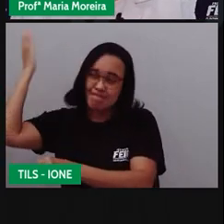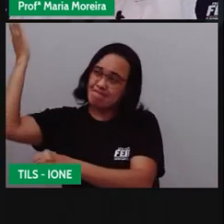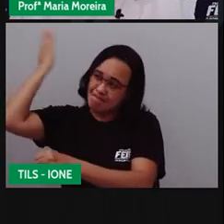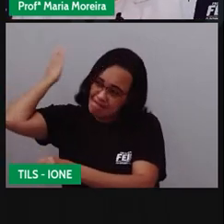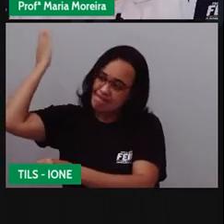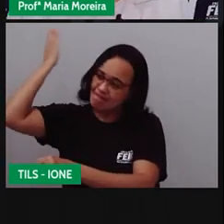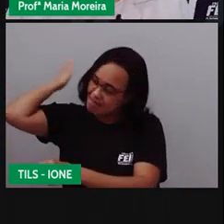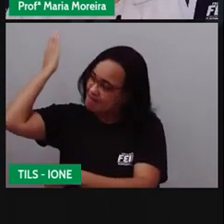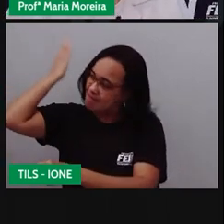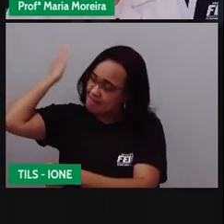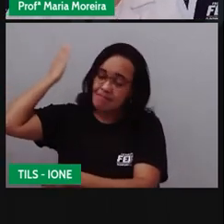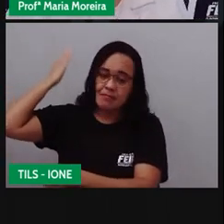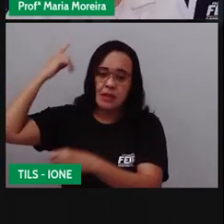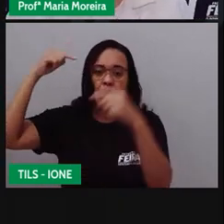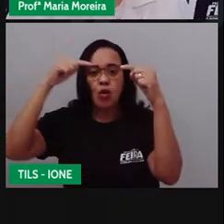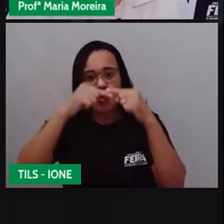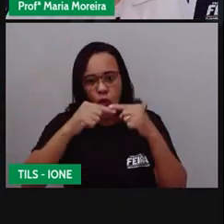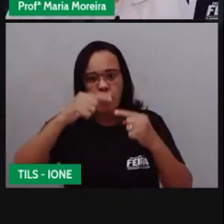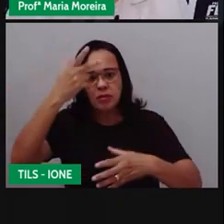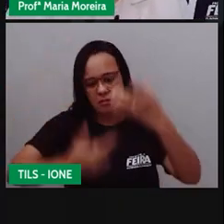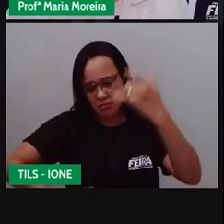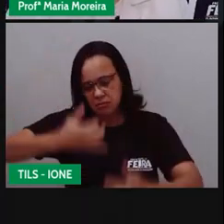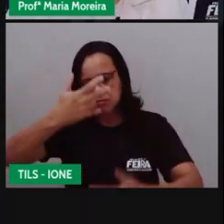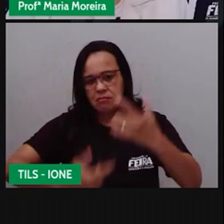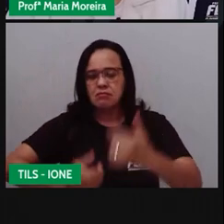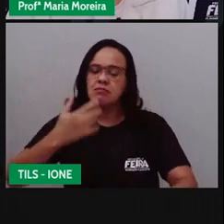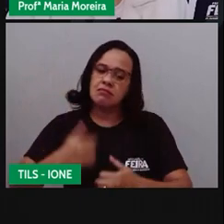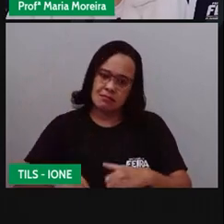da narrativa, tá?